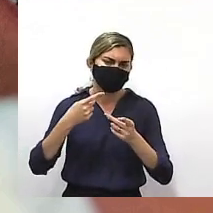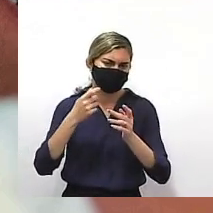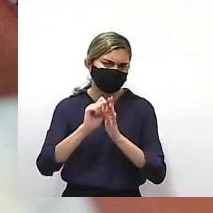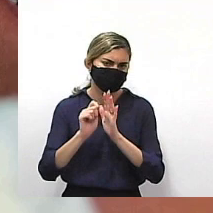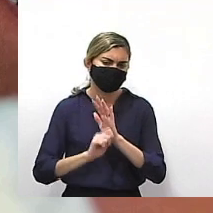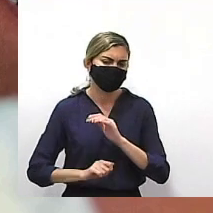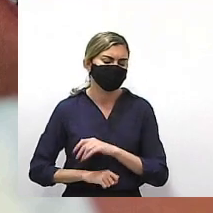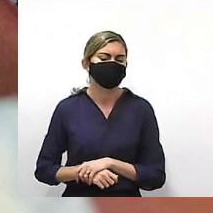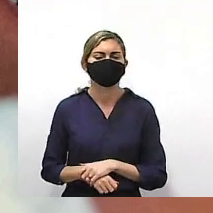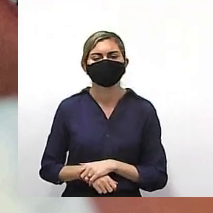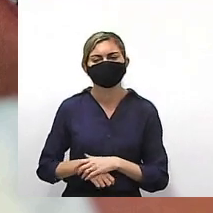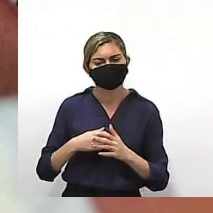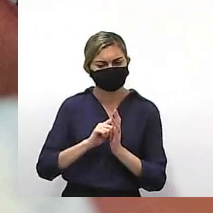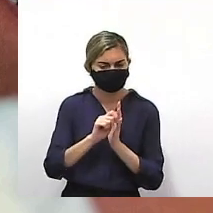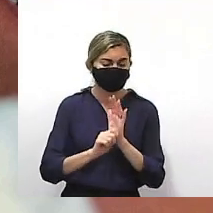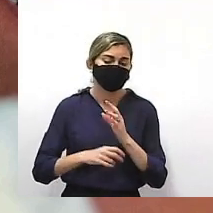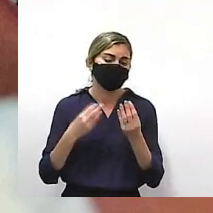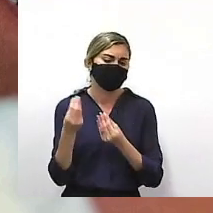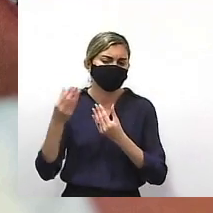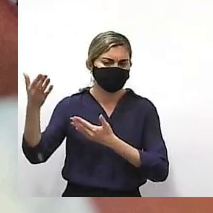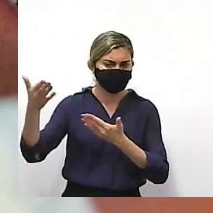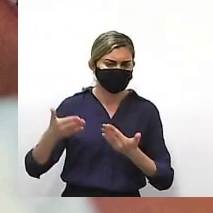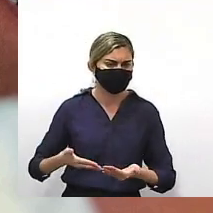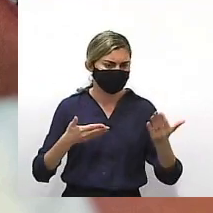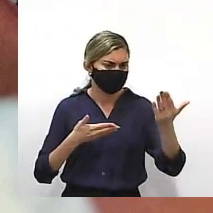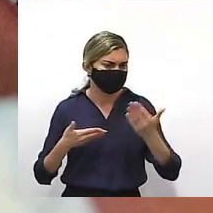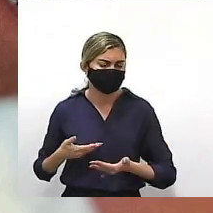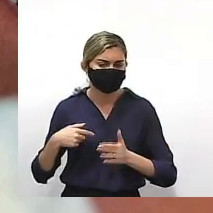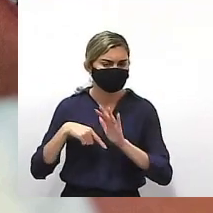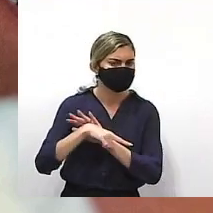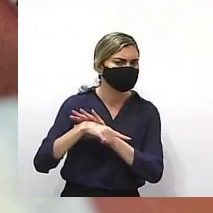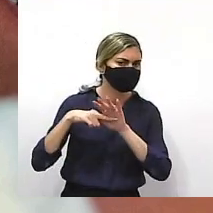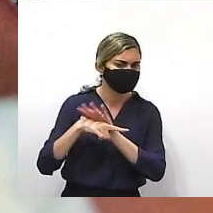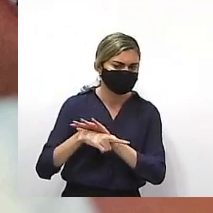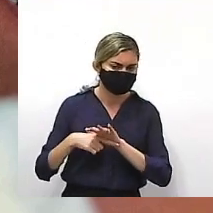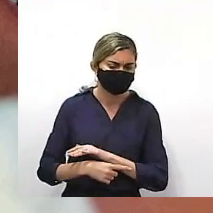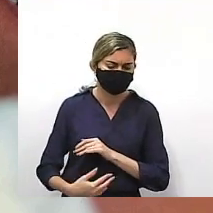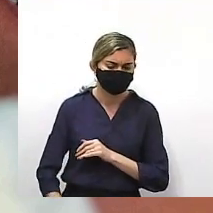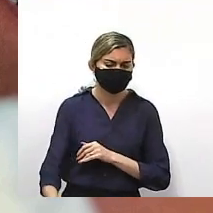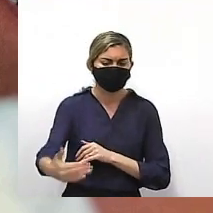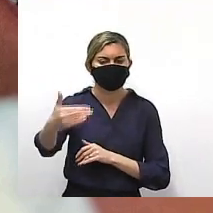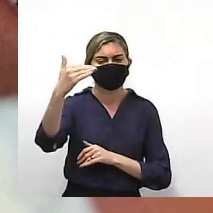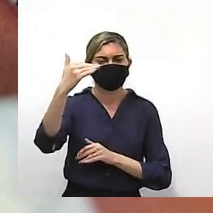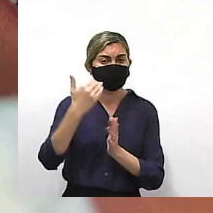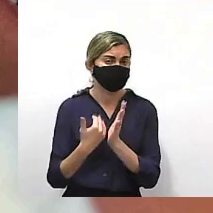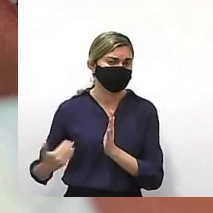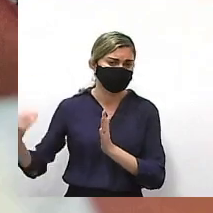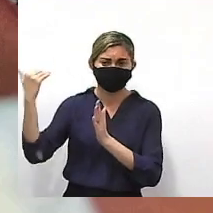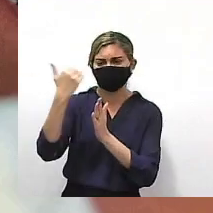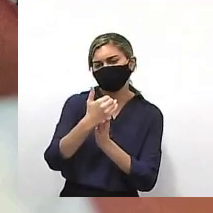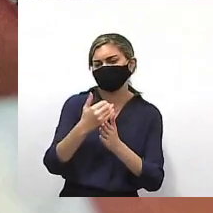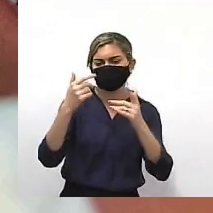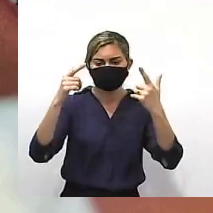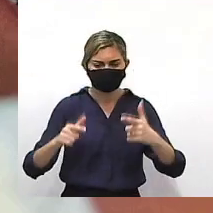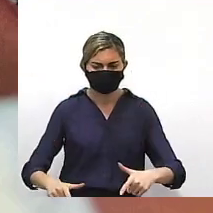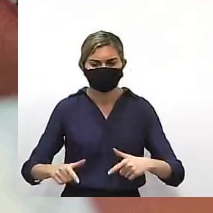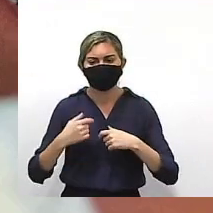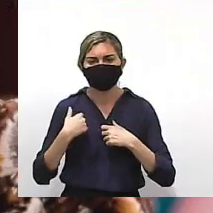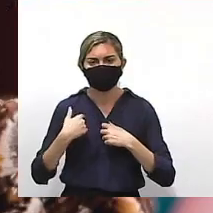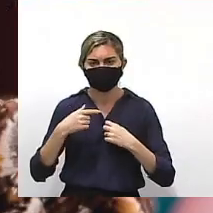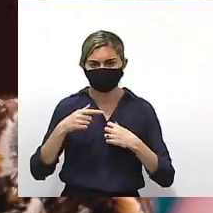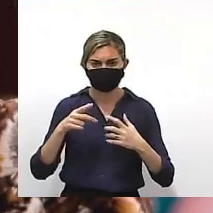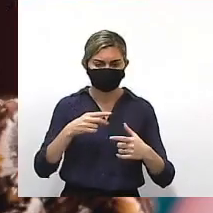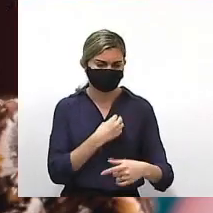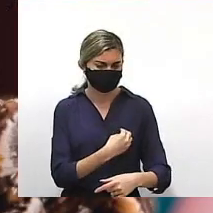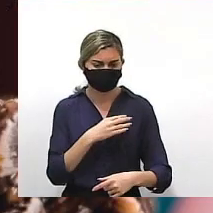Perspectivas Sociológicas, convidando o pesquisador a ir além do lugar que